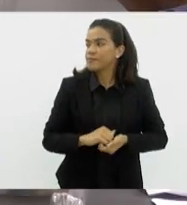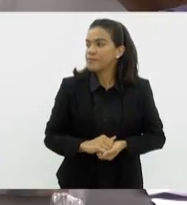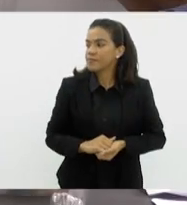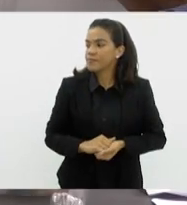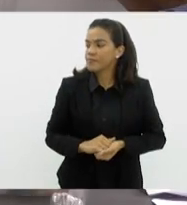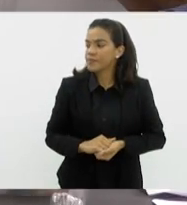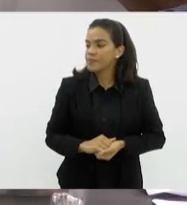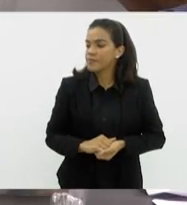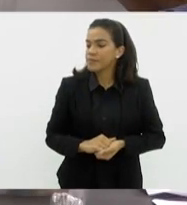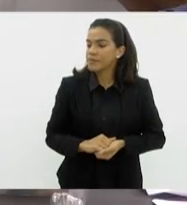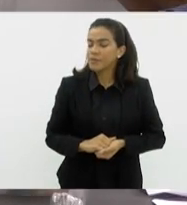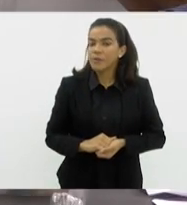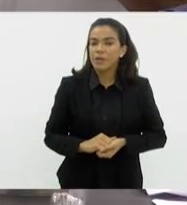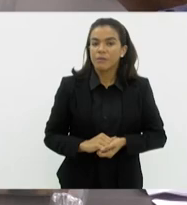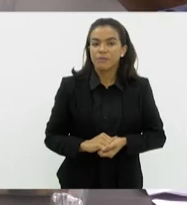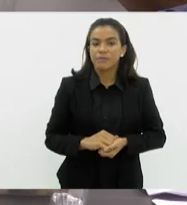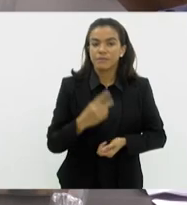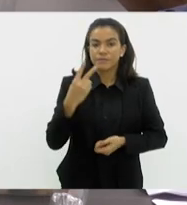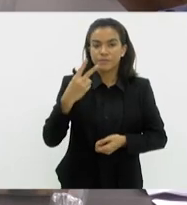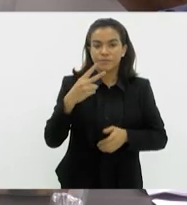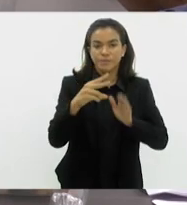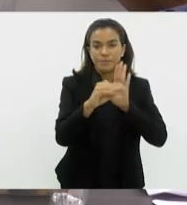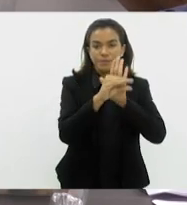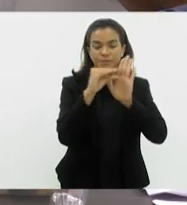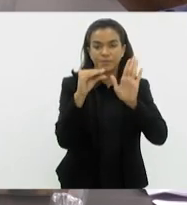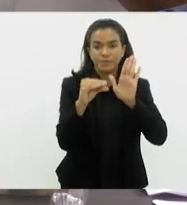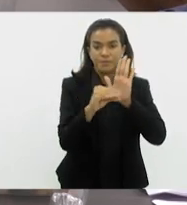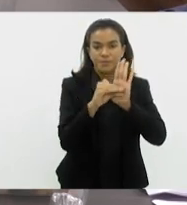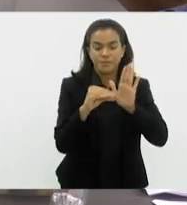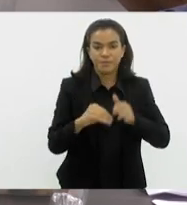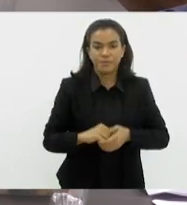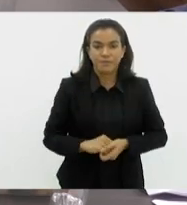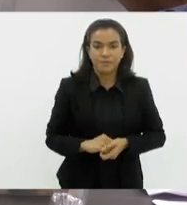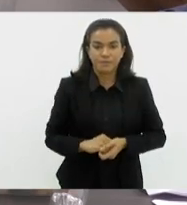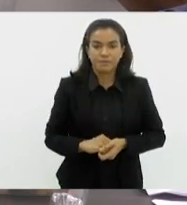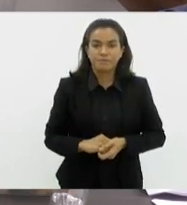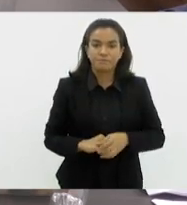favorável com as subemendas. Perfeito. Então,